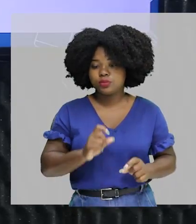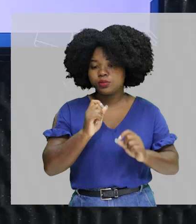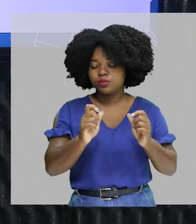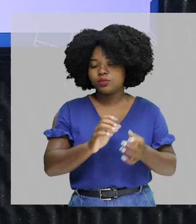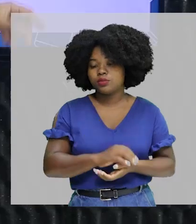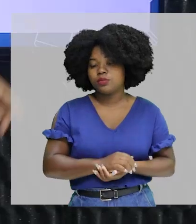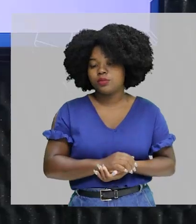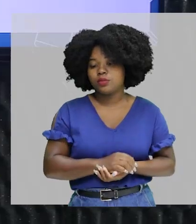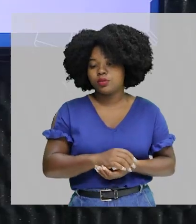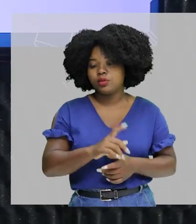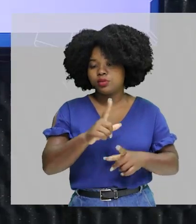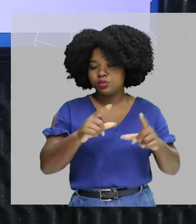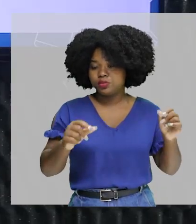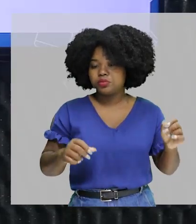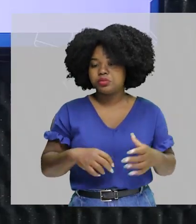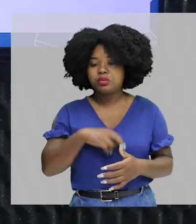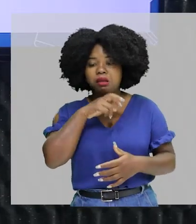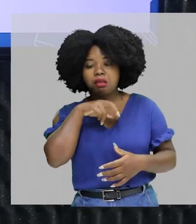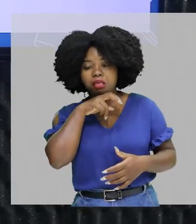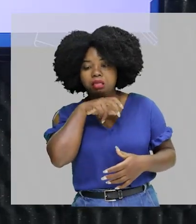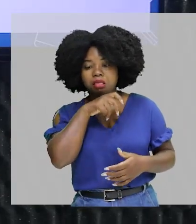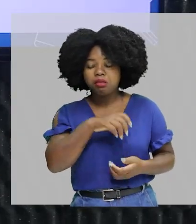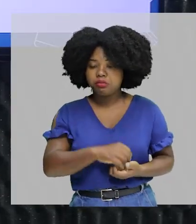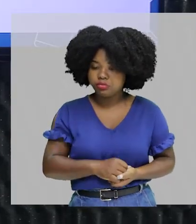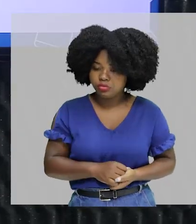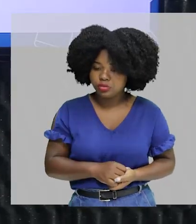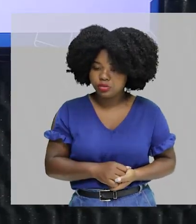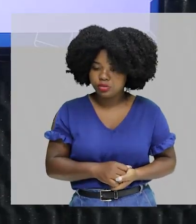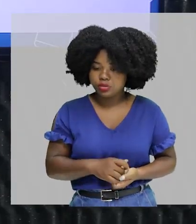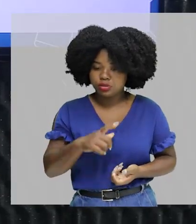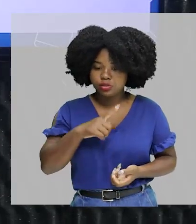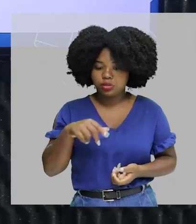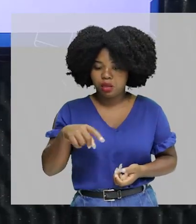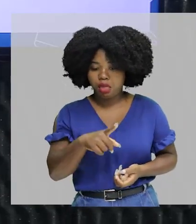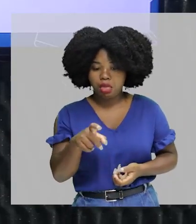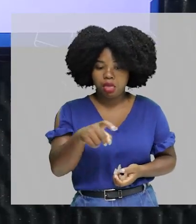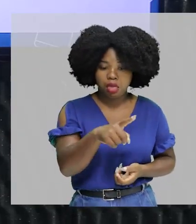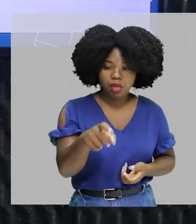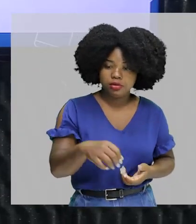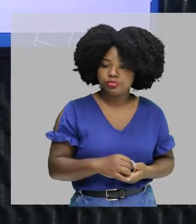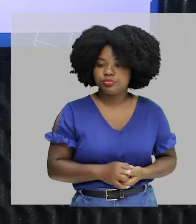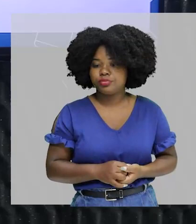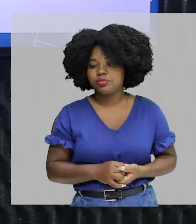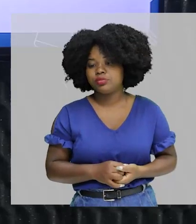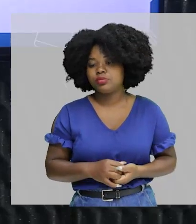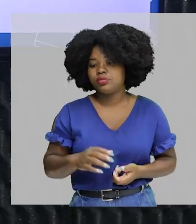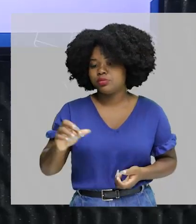as estrelas serpentes. São estrelas do mar que parecem cobra, tá? E a classe